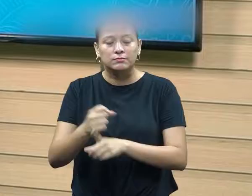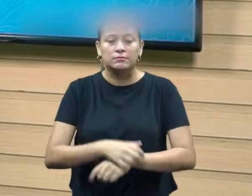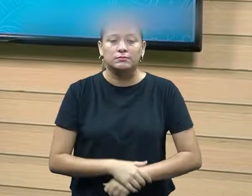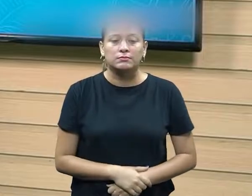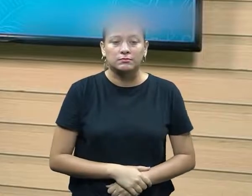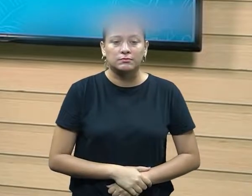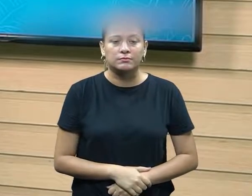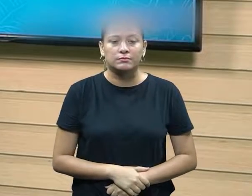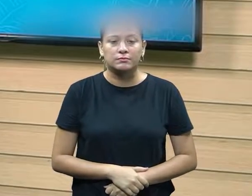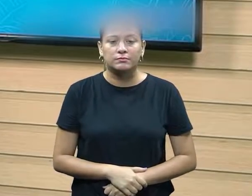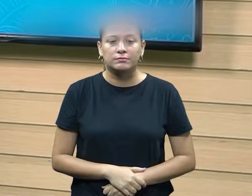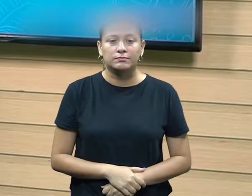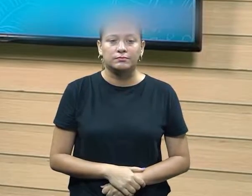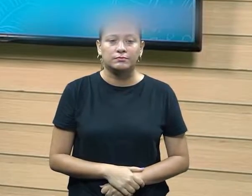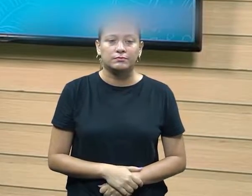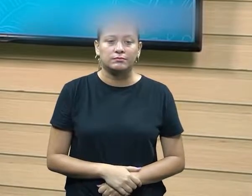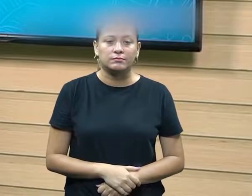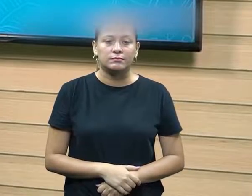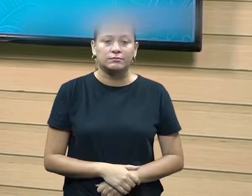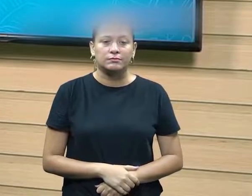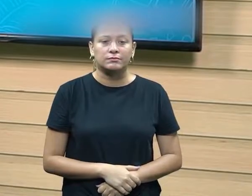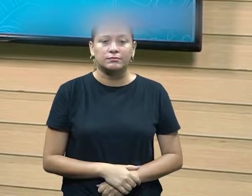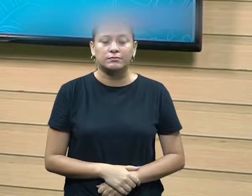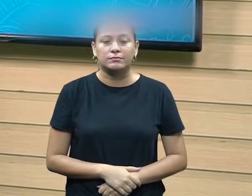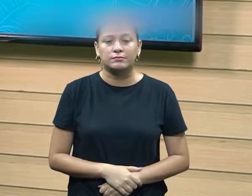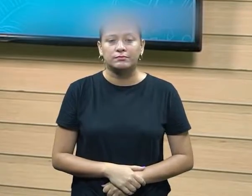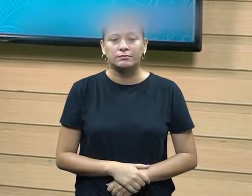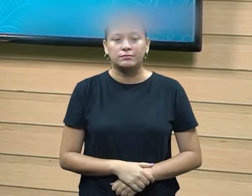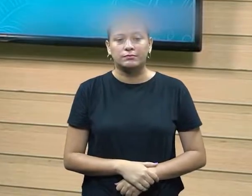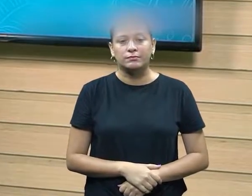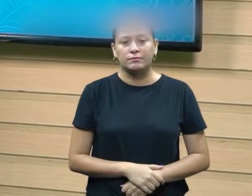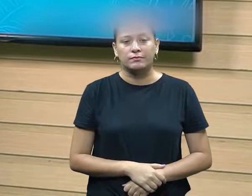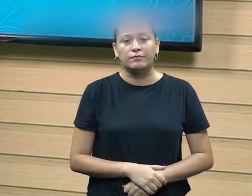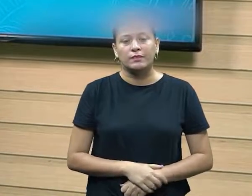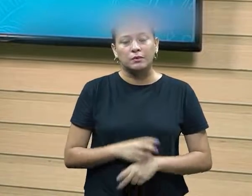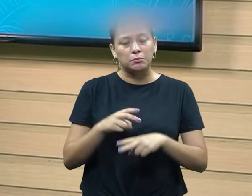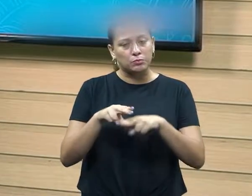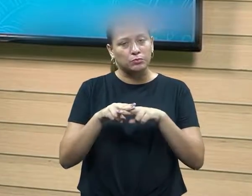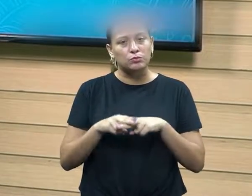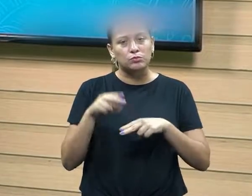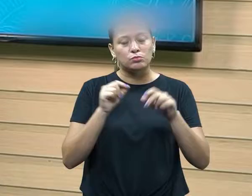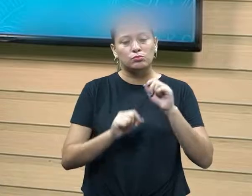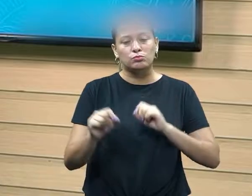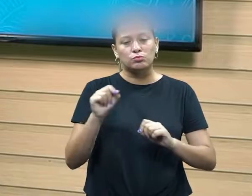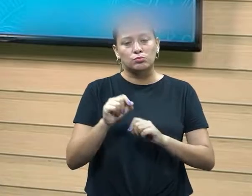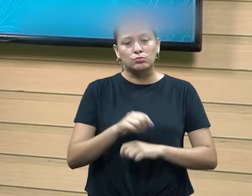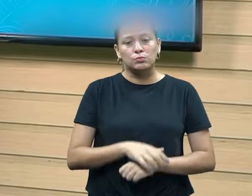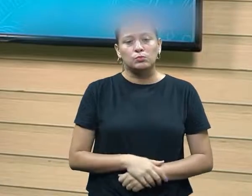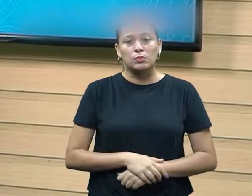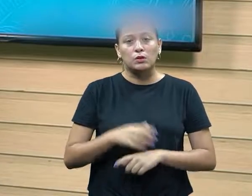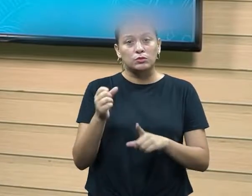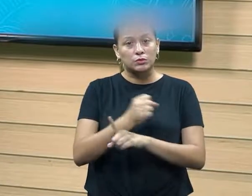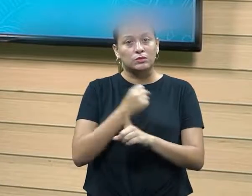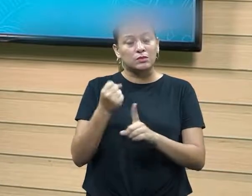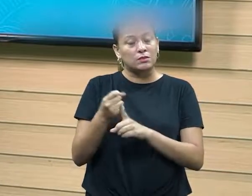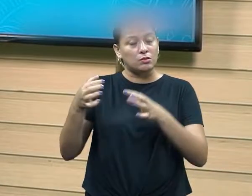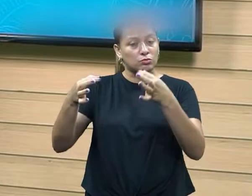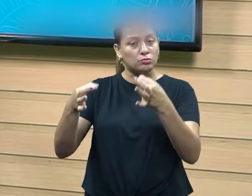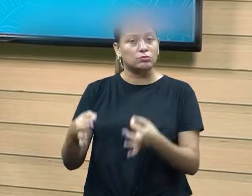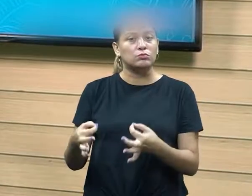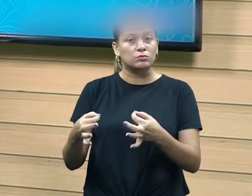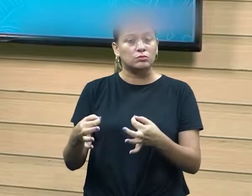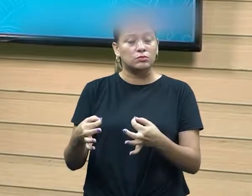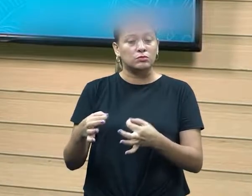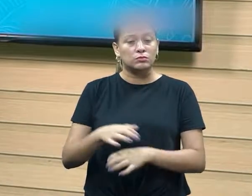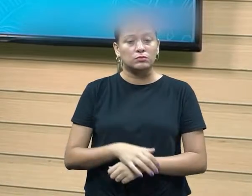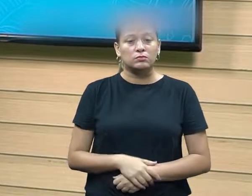tá aí. Por isso, acho que para que a gente possa ter uma sociedade, né? Mais justa, é necessário que a